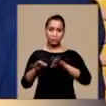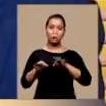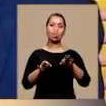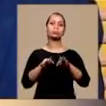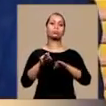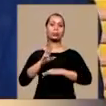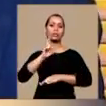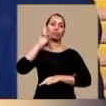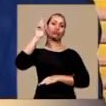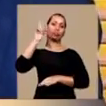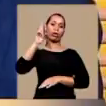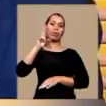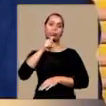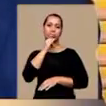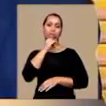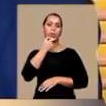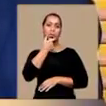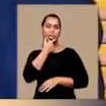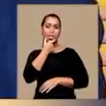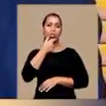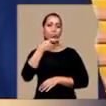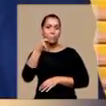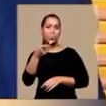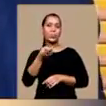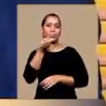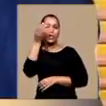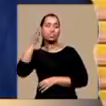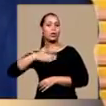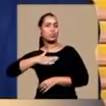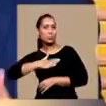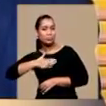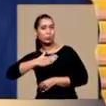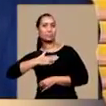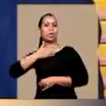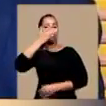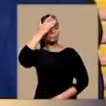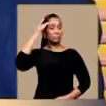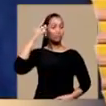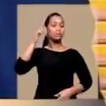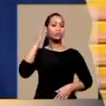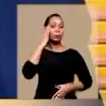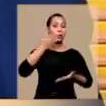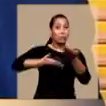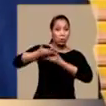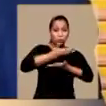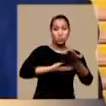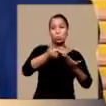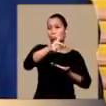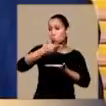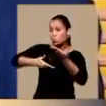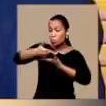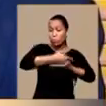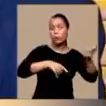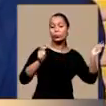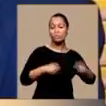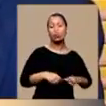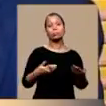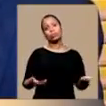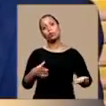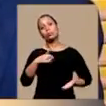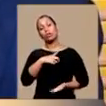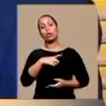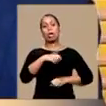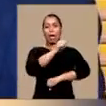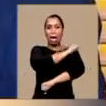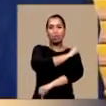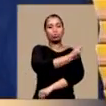gestora. Para ser gestora, com uma língua inglesa, falando, gostar de viajar, ser proativa e saber se relacionar com outras pessoas. Então, nós temos